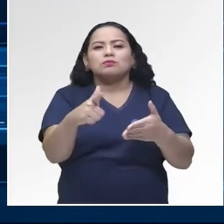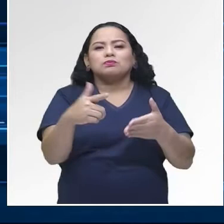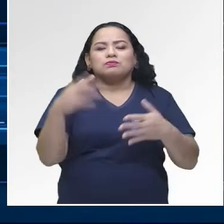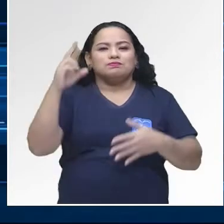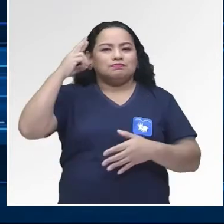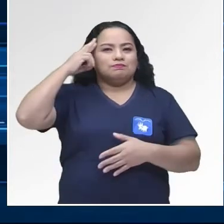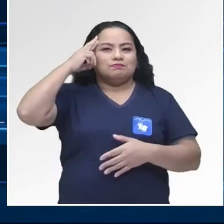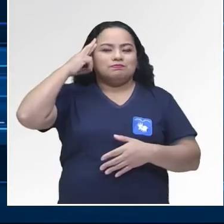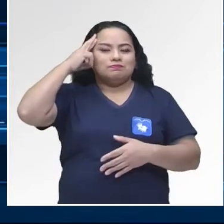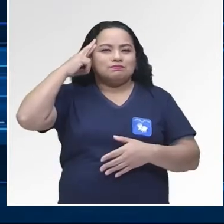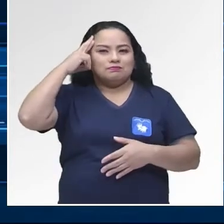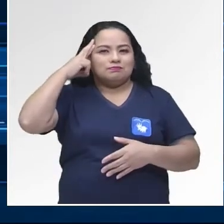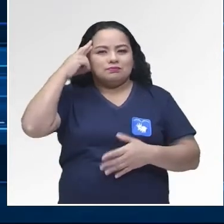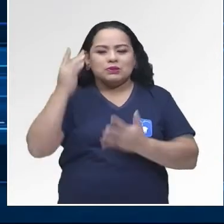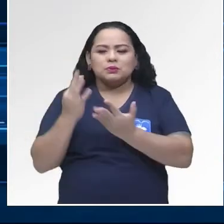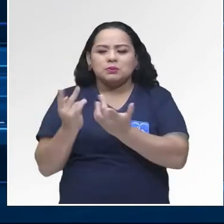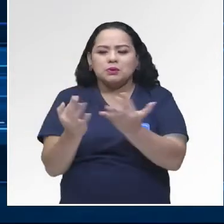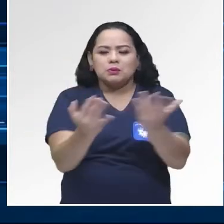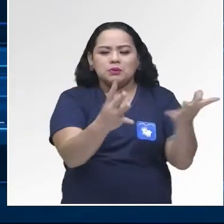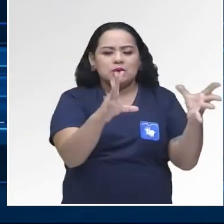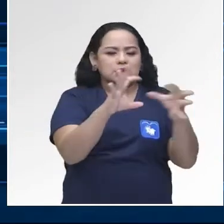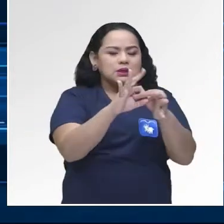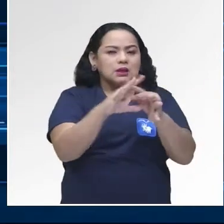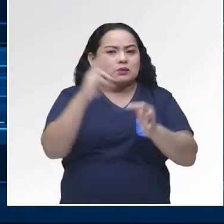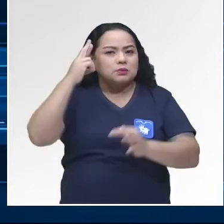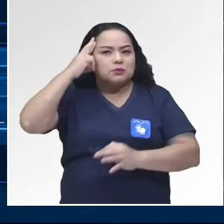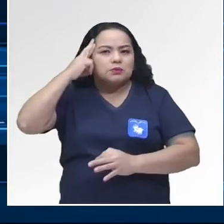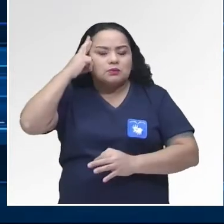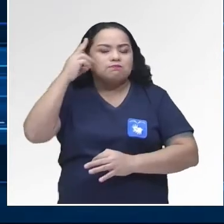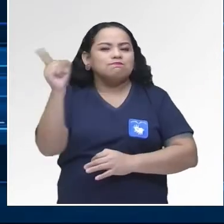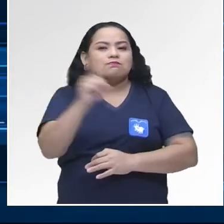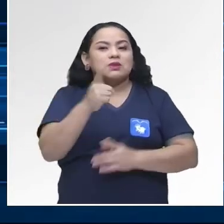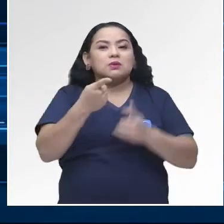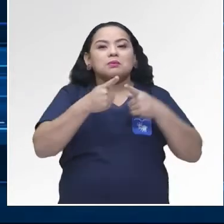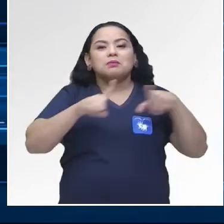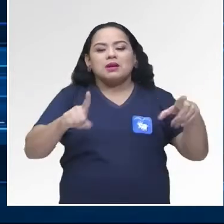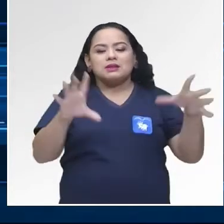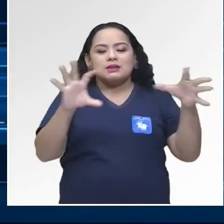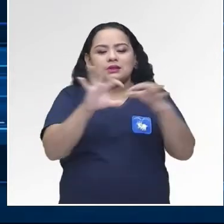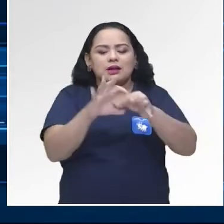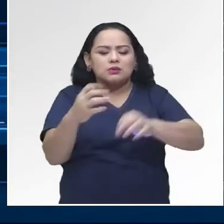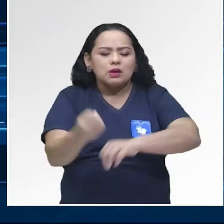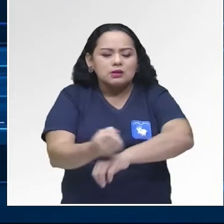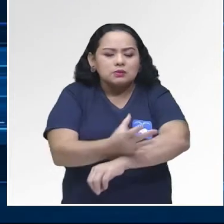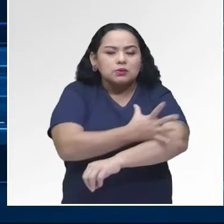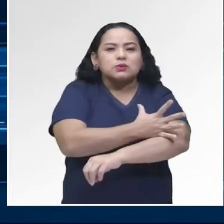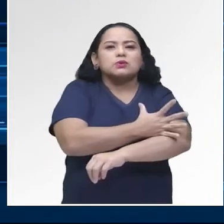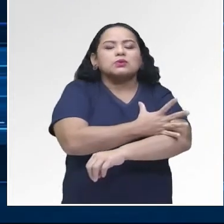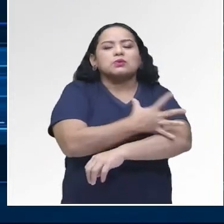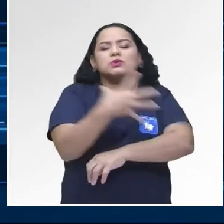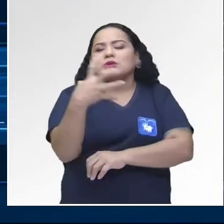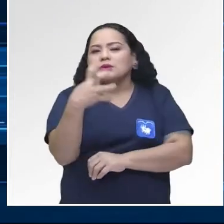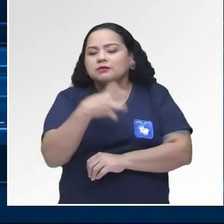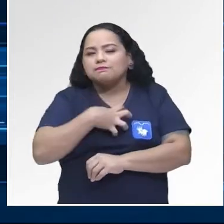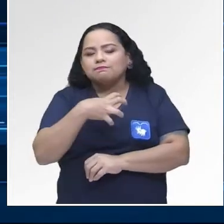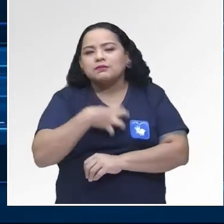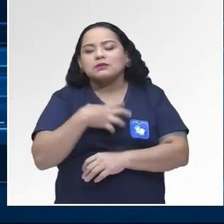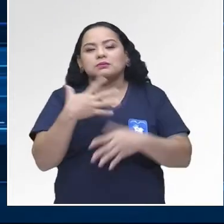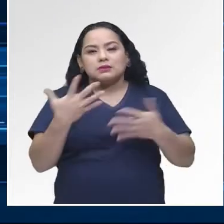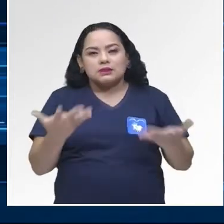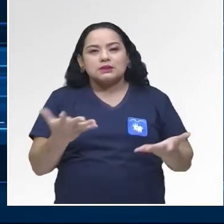né? Mas a questão mais do sentimento, das emoções, né? Da sua subjetividade, não é